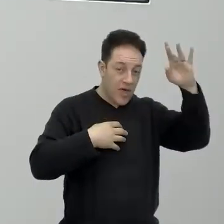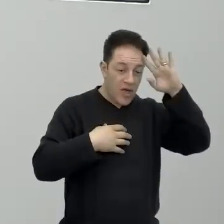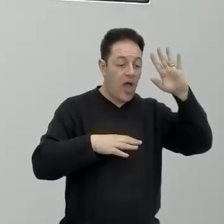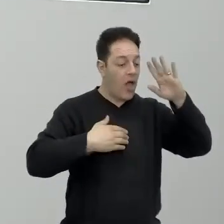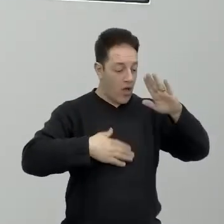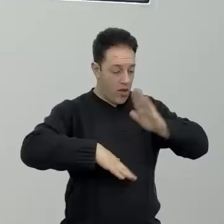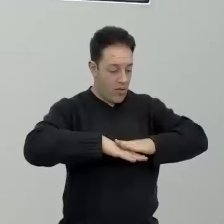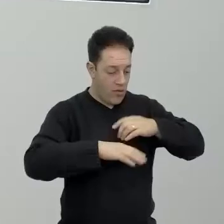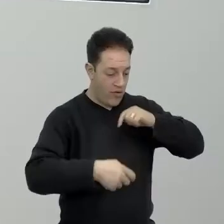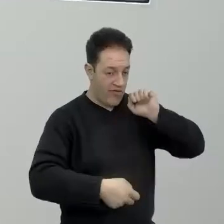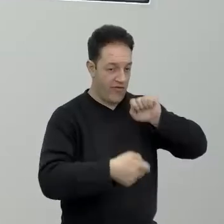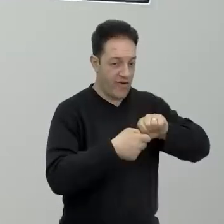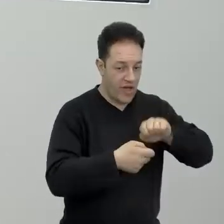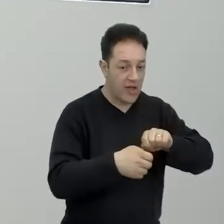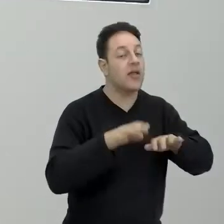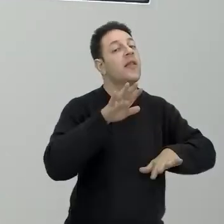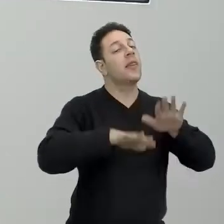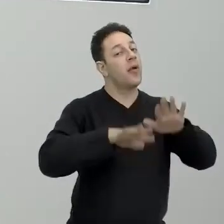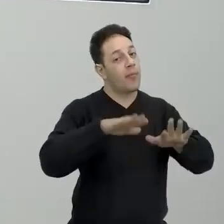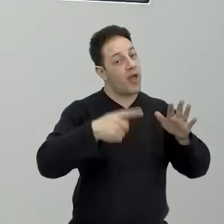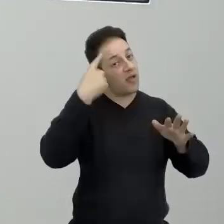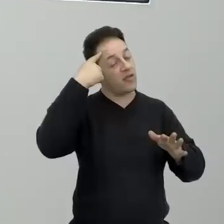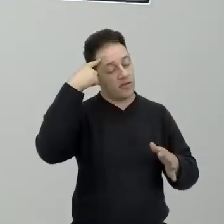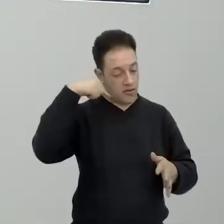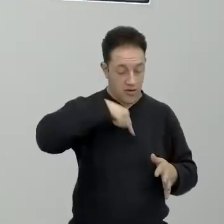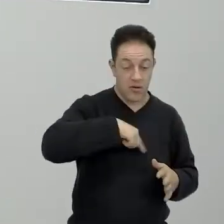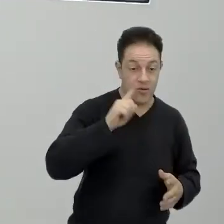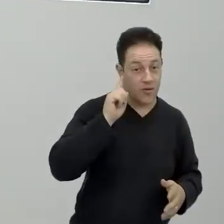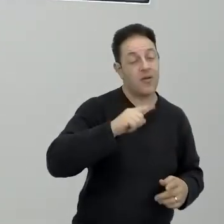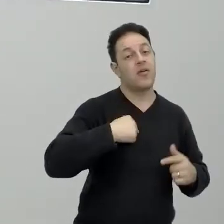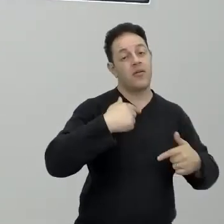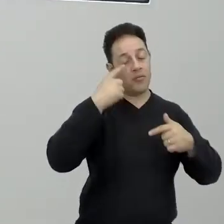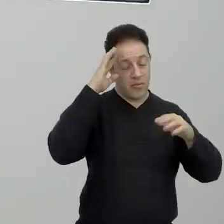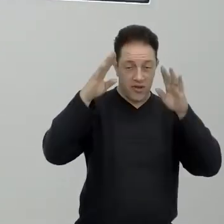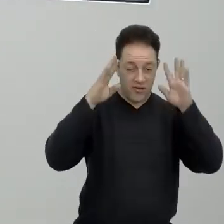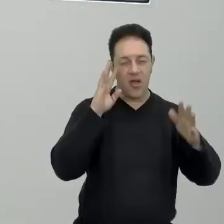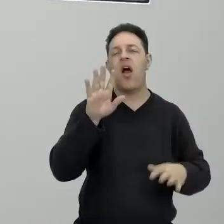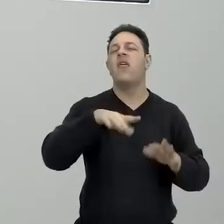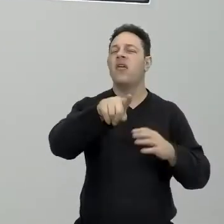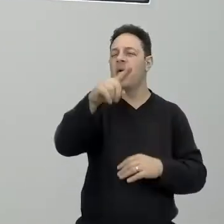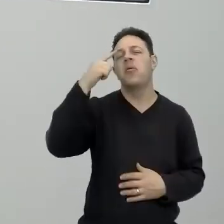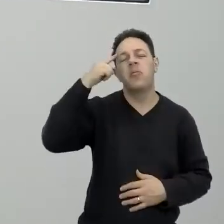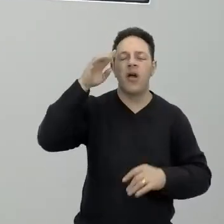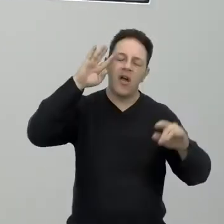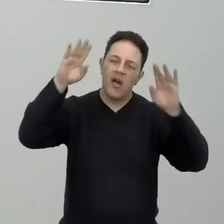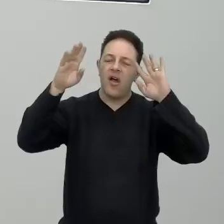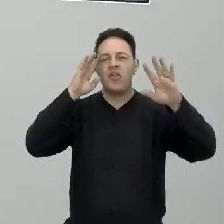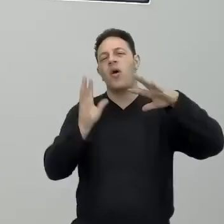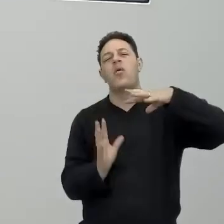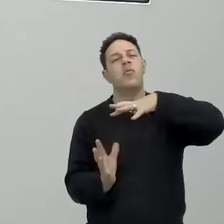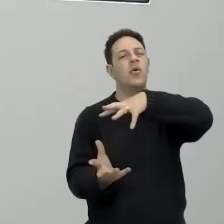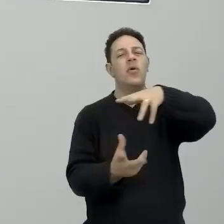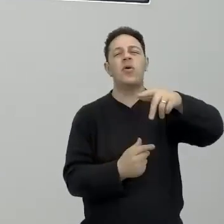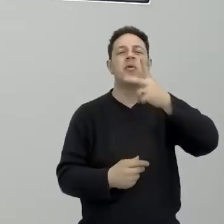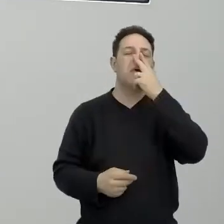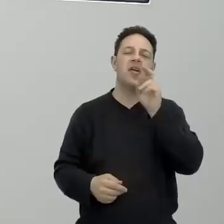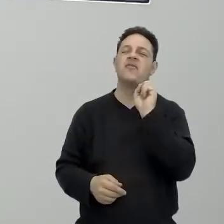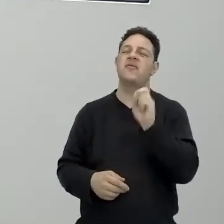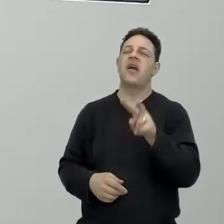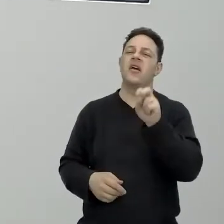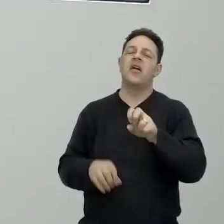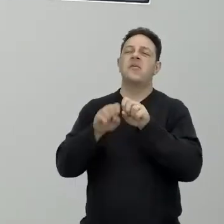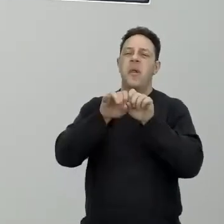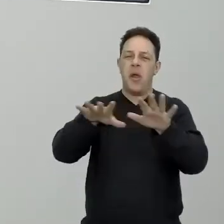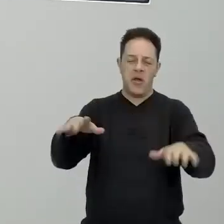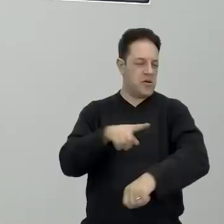fazer tem a ver com isso que nós pensamos, né? E pensar o mundo de uma forma contaminada por